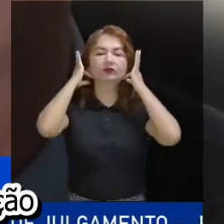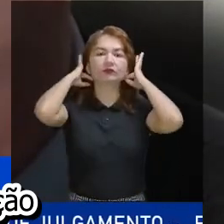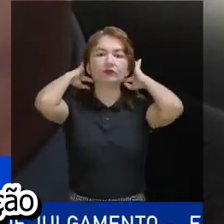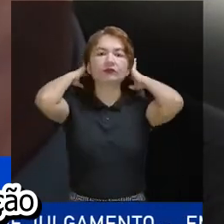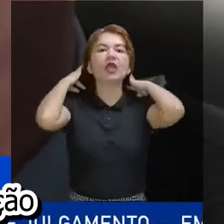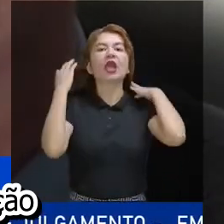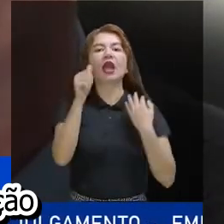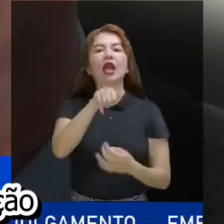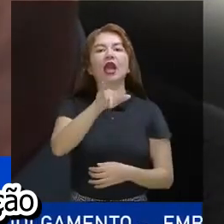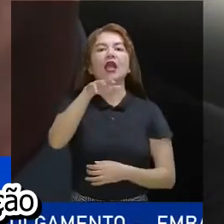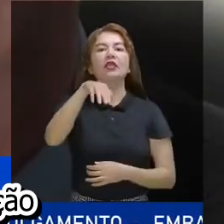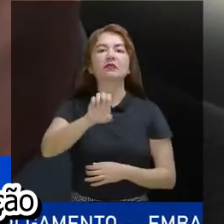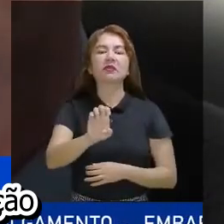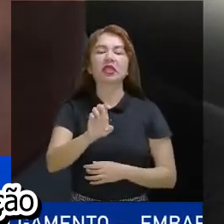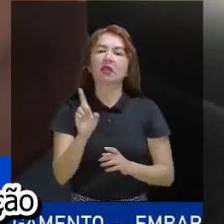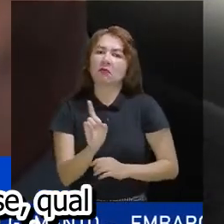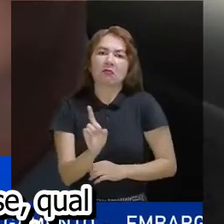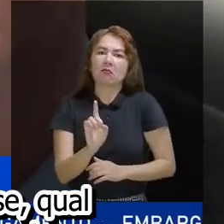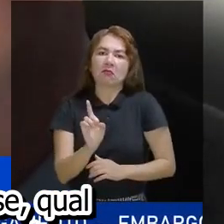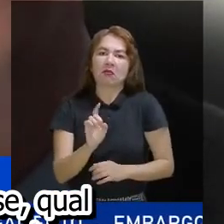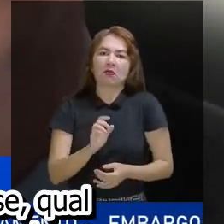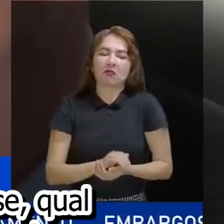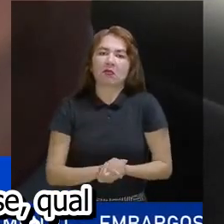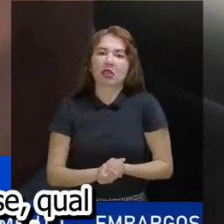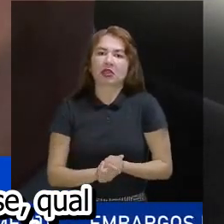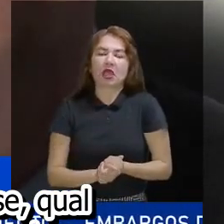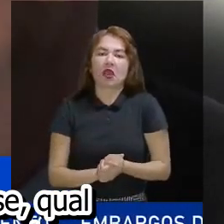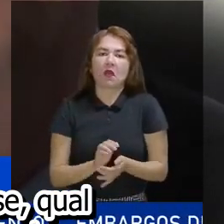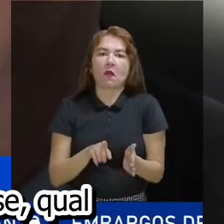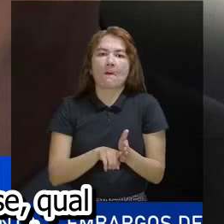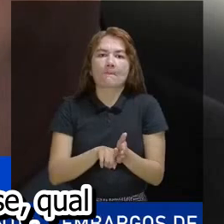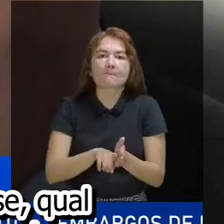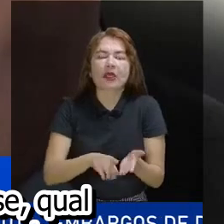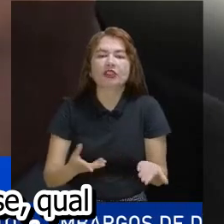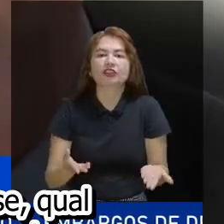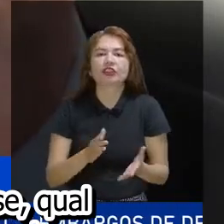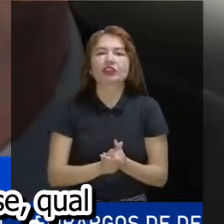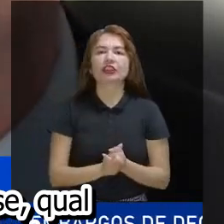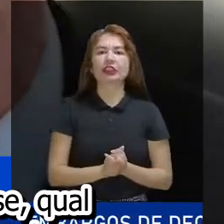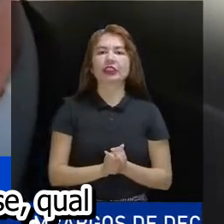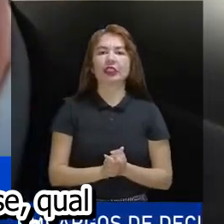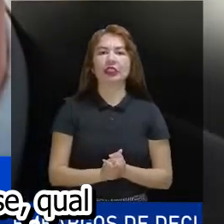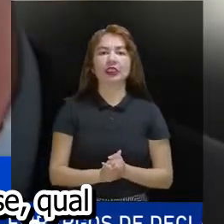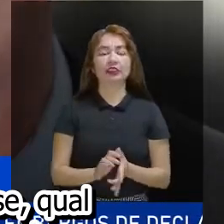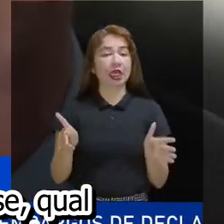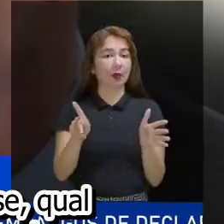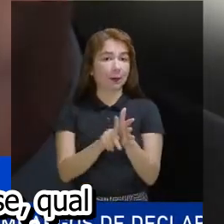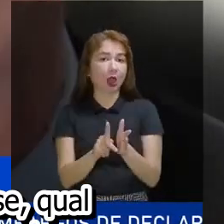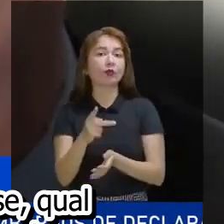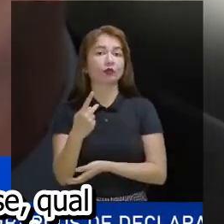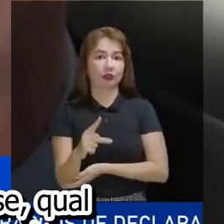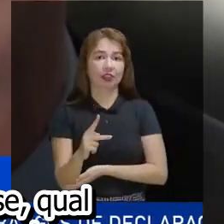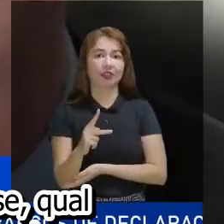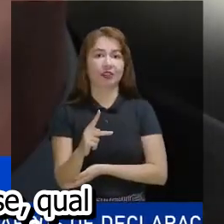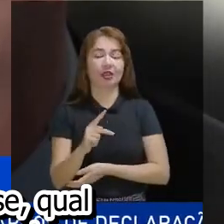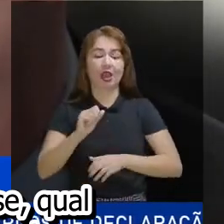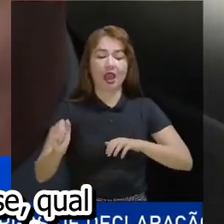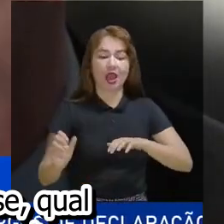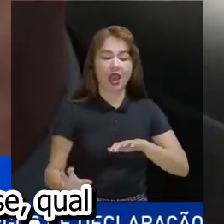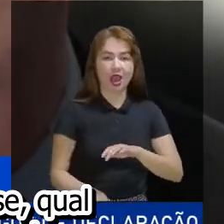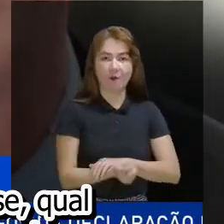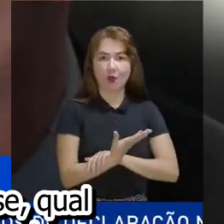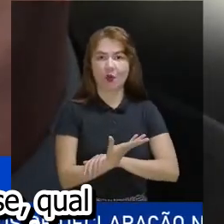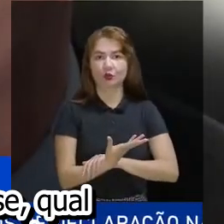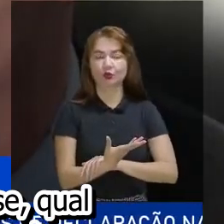eleita, que a AIME não se presta a perscrutar mérito distinto do previsto em sua gênese, qual seja abuso de poder